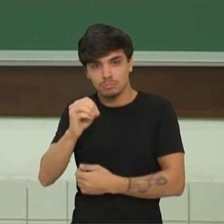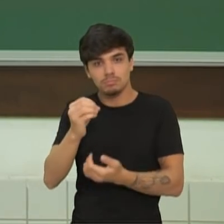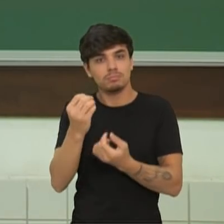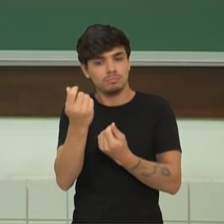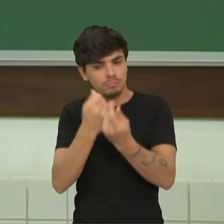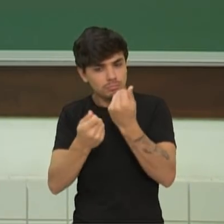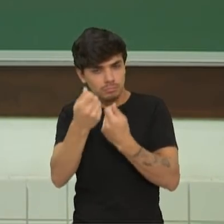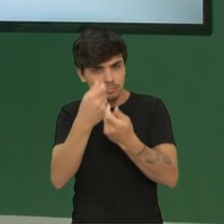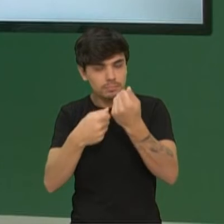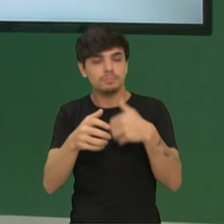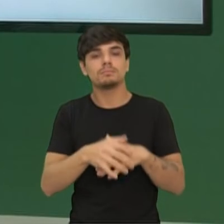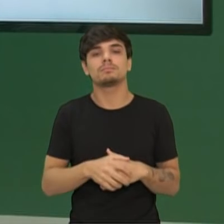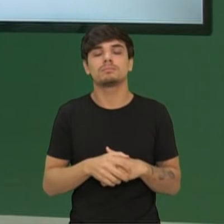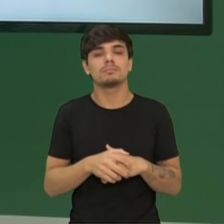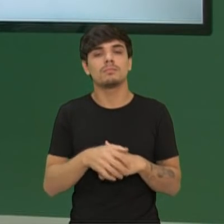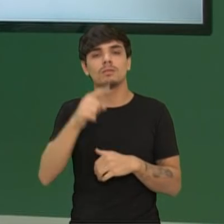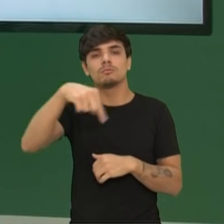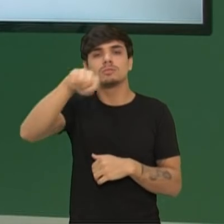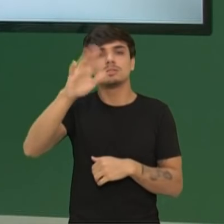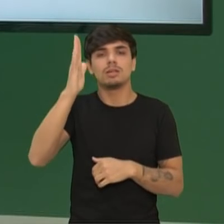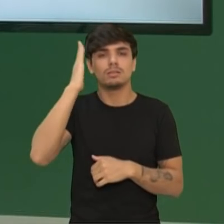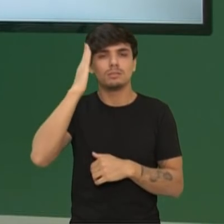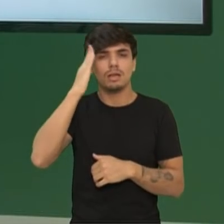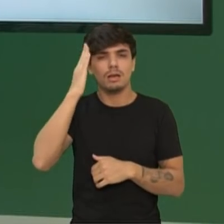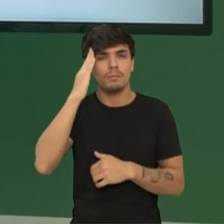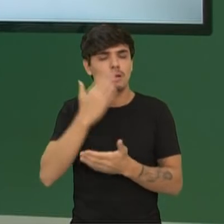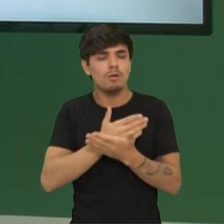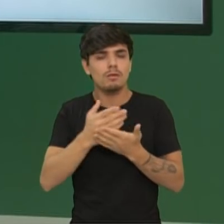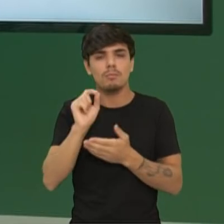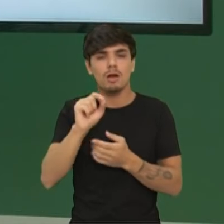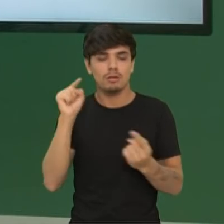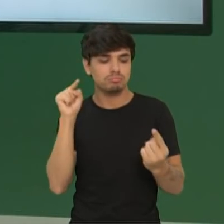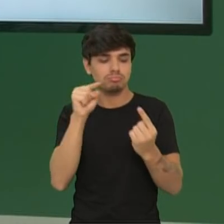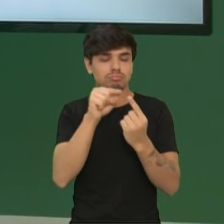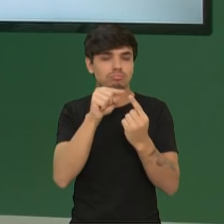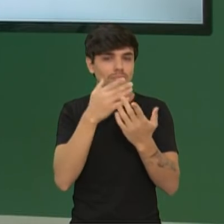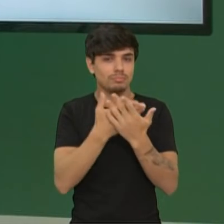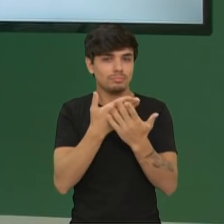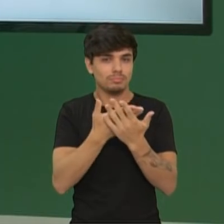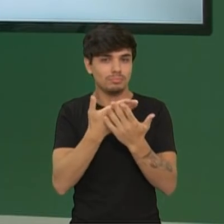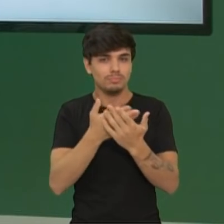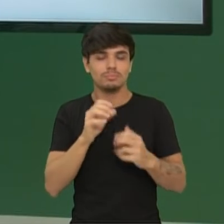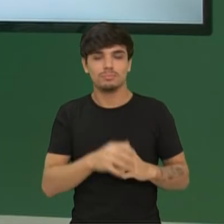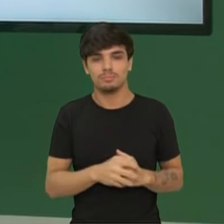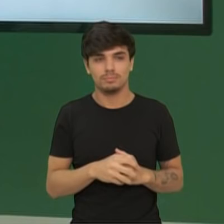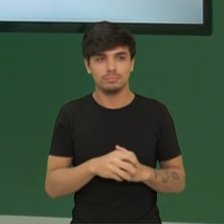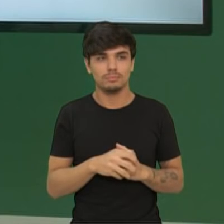Como sempre, vocês já sabem, nós começamos com os nossos objetivos da aula. Vamos lá?